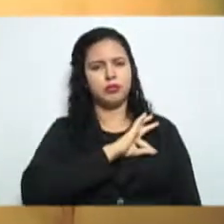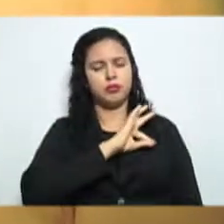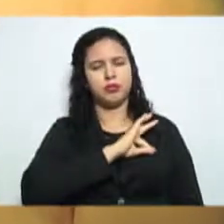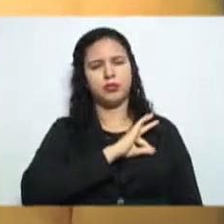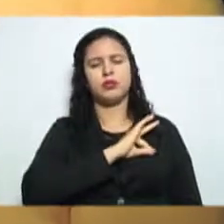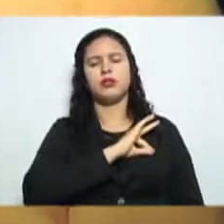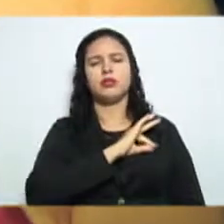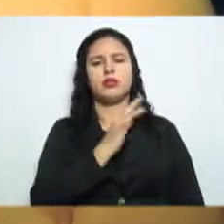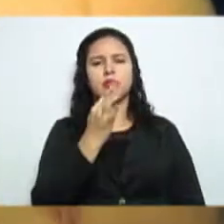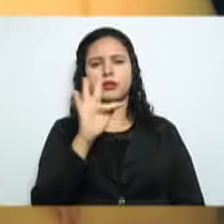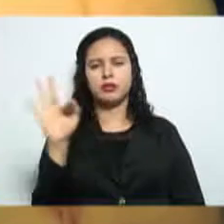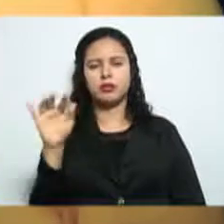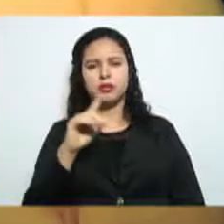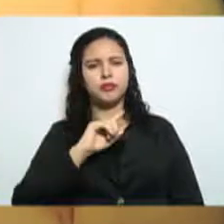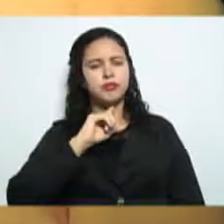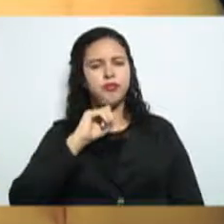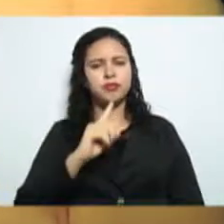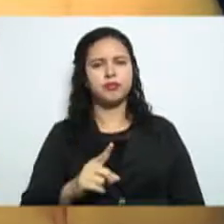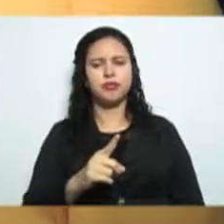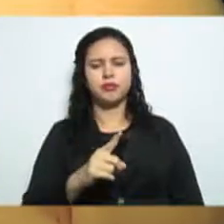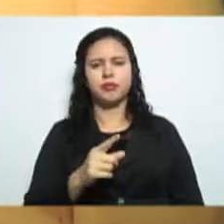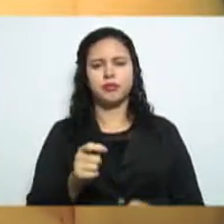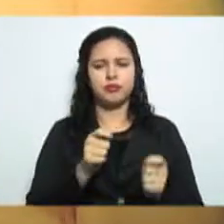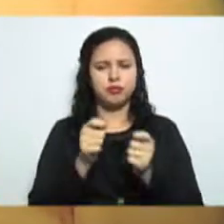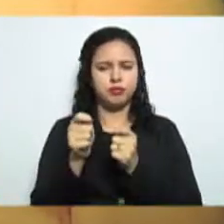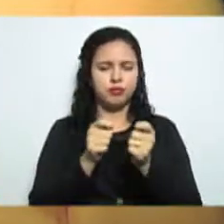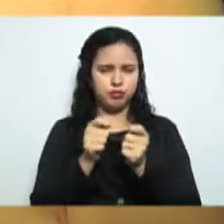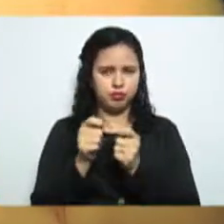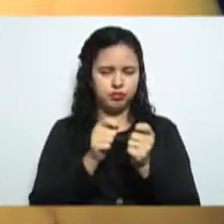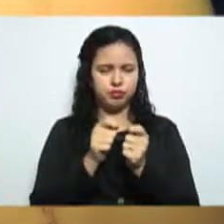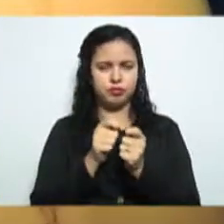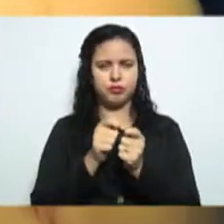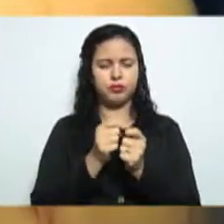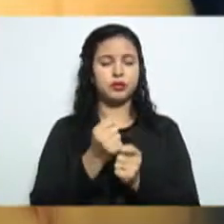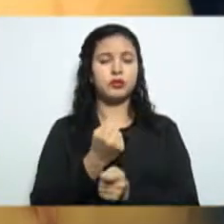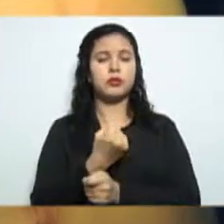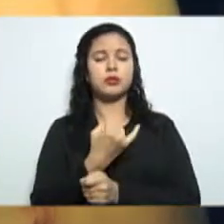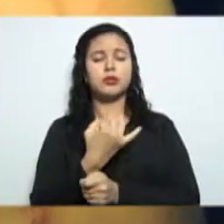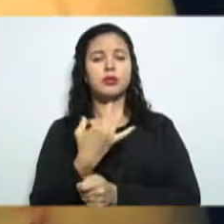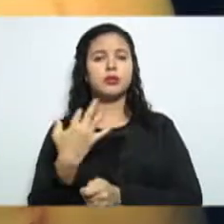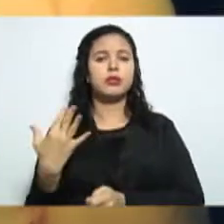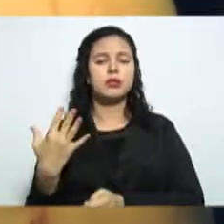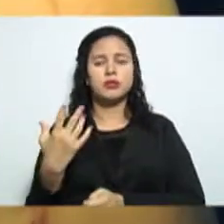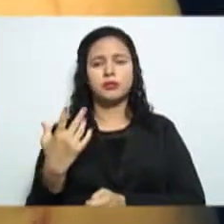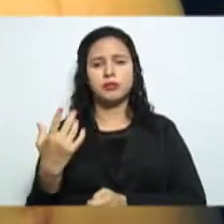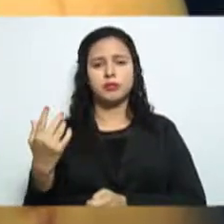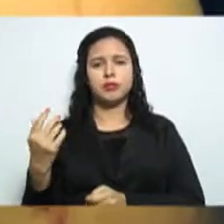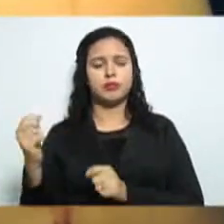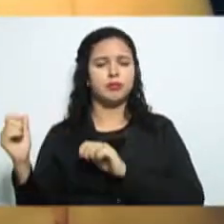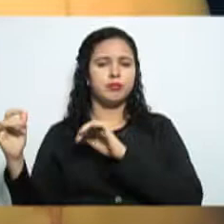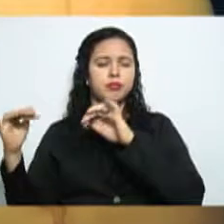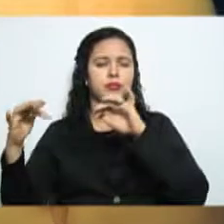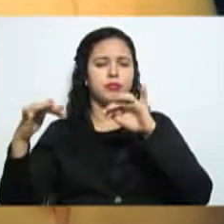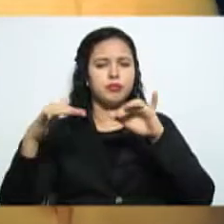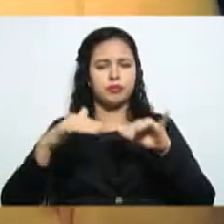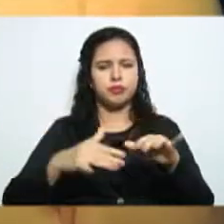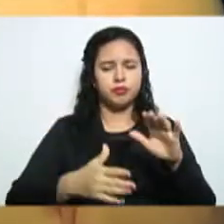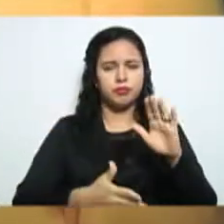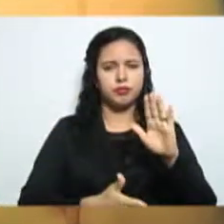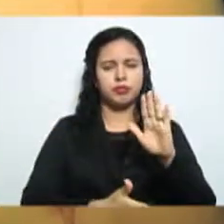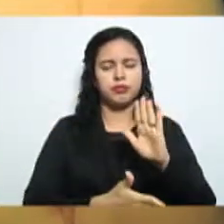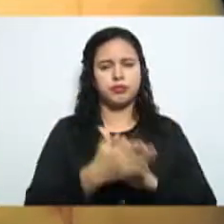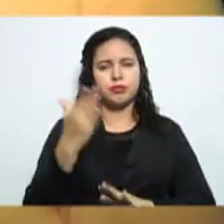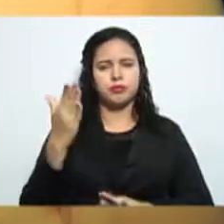né, que é o órgão responsável por controles de fronteiras no país, sabe exatamente quantos haitianos deixaram